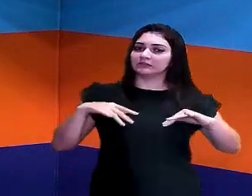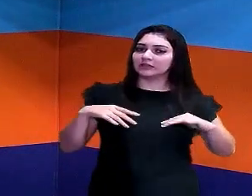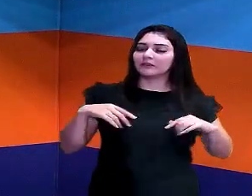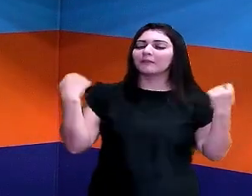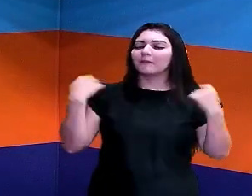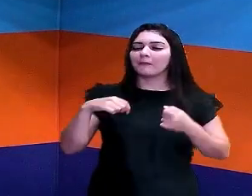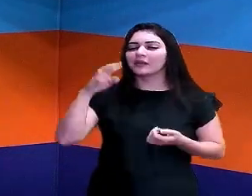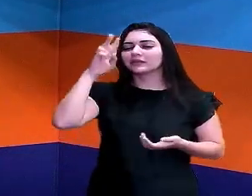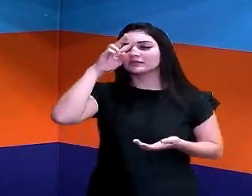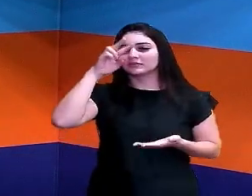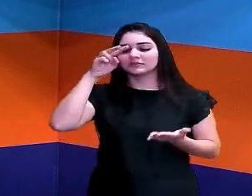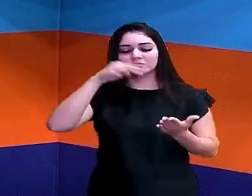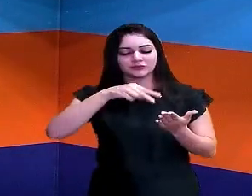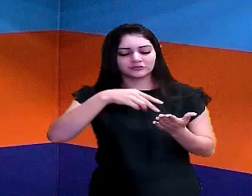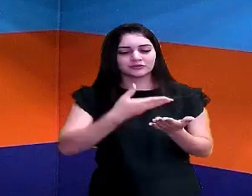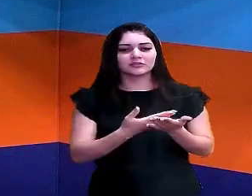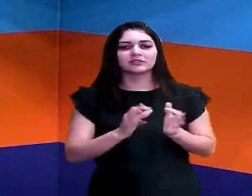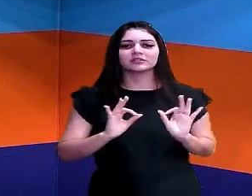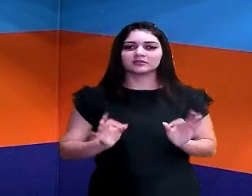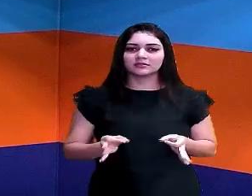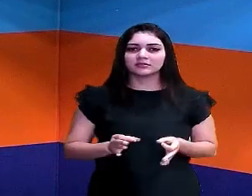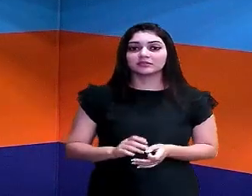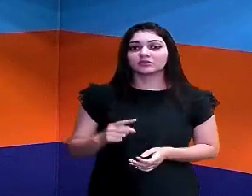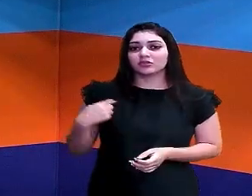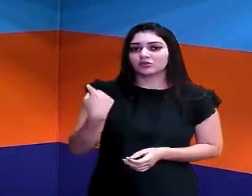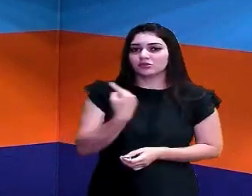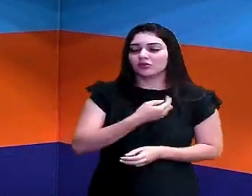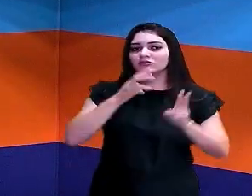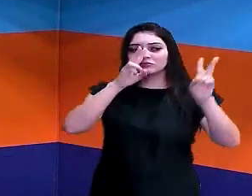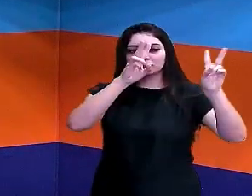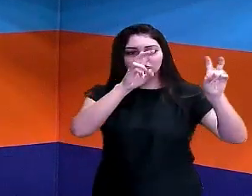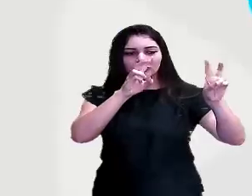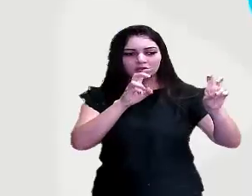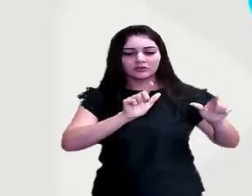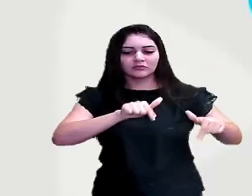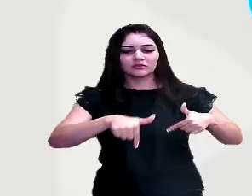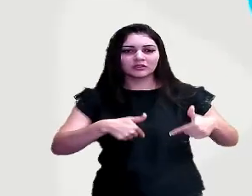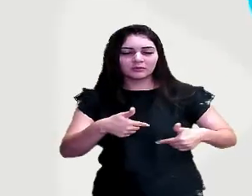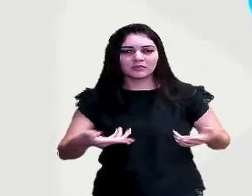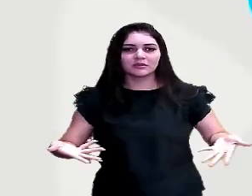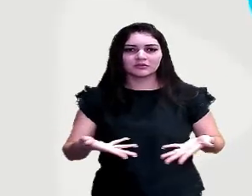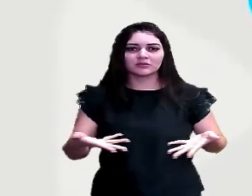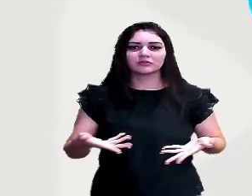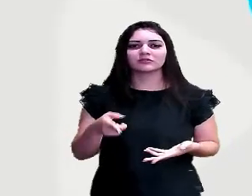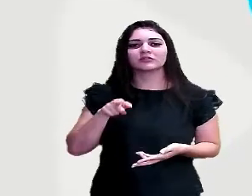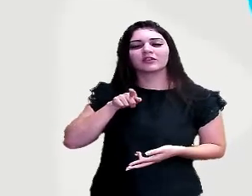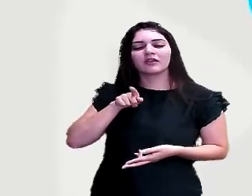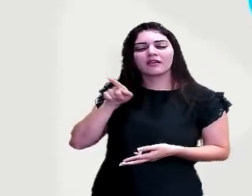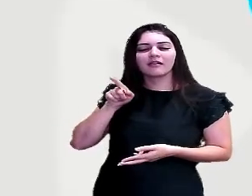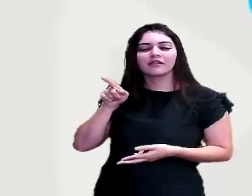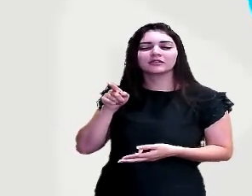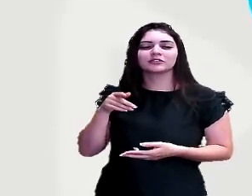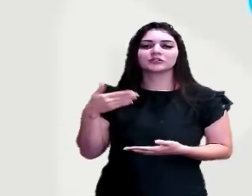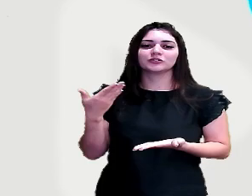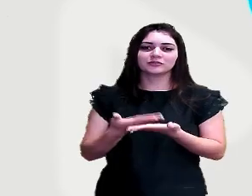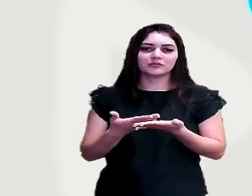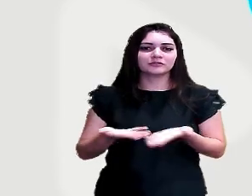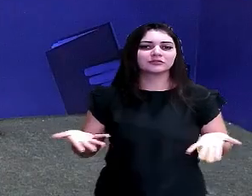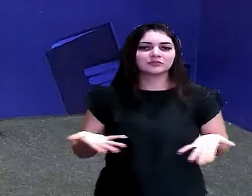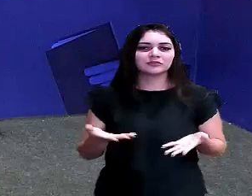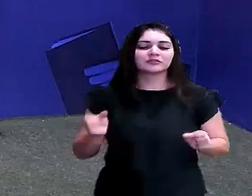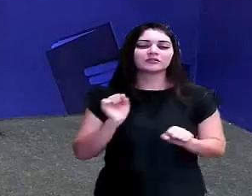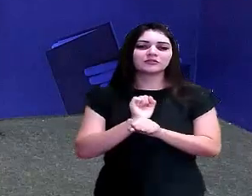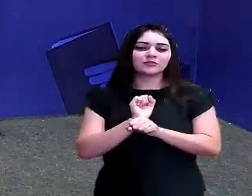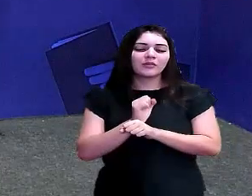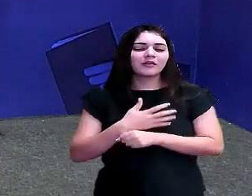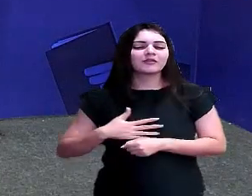estar relembrando, tá certo? Esses são os nossos conteúdos trabalhados hoje, e essa foi a nossa aula de hoje. Eu espero